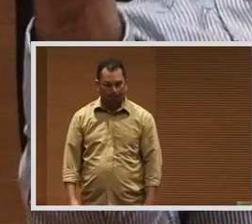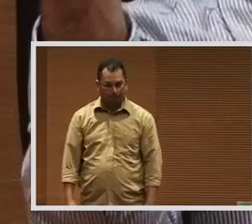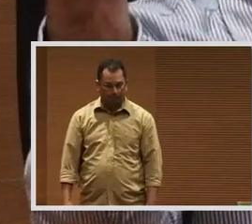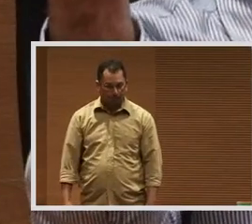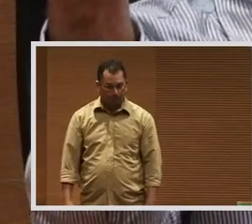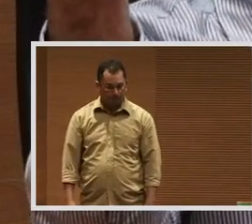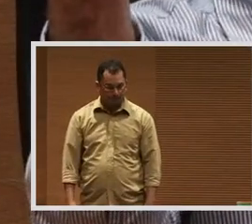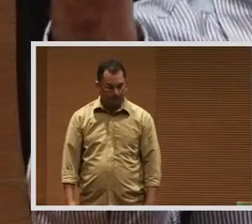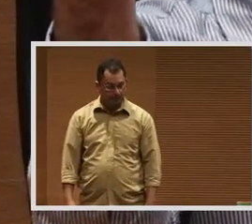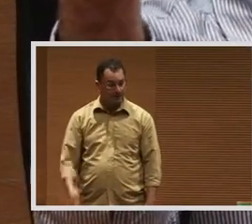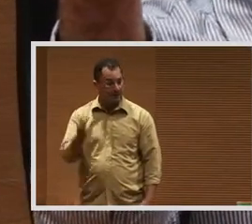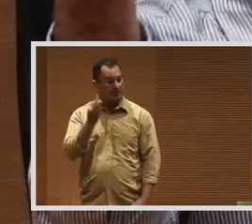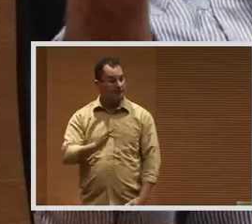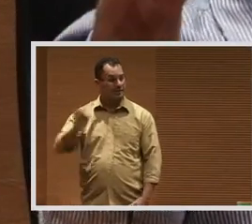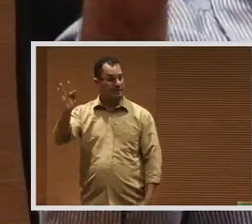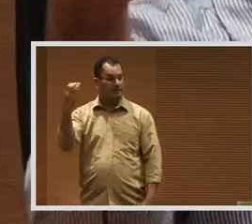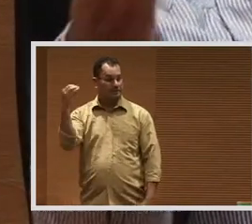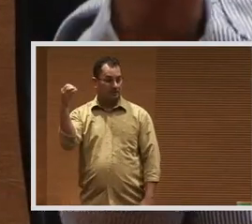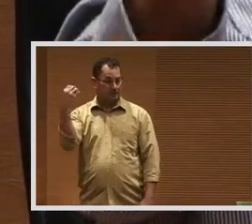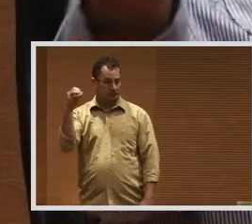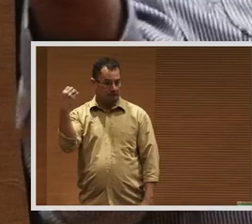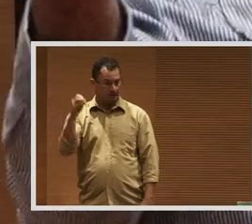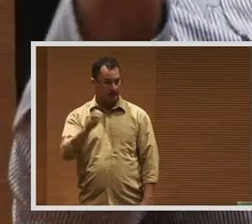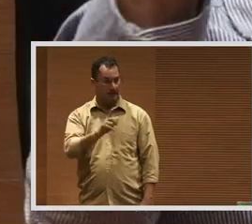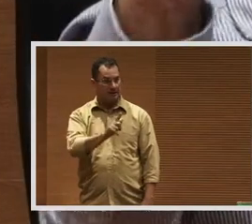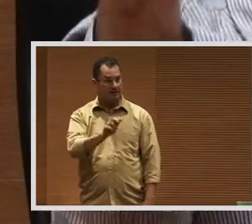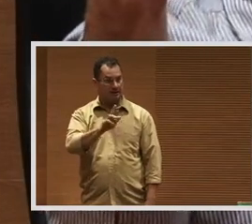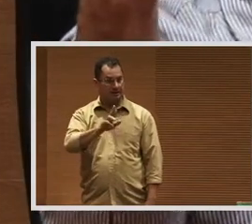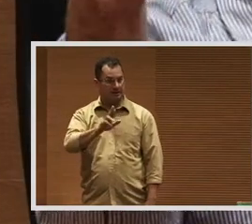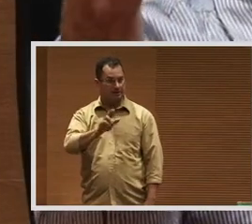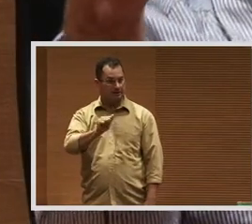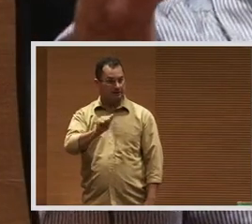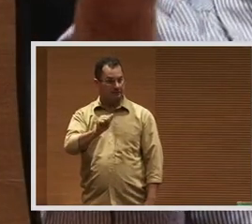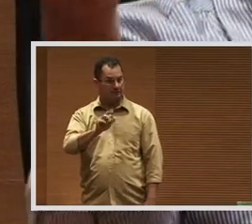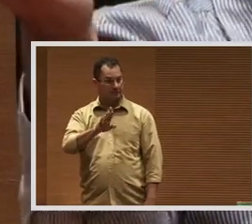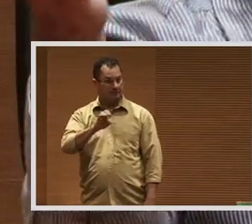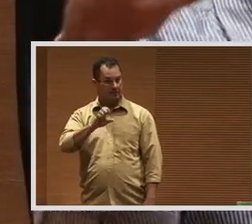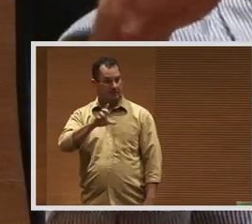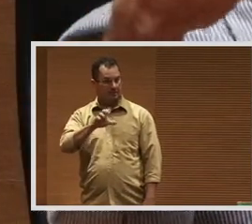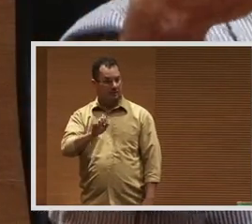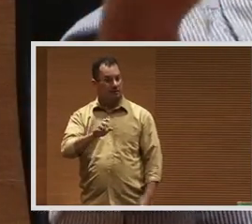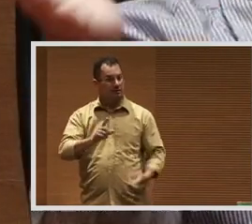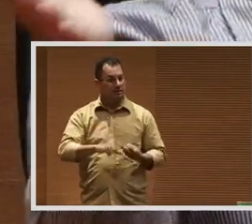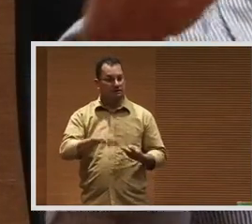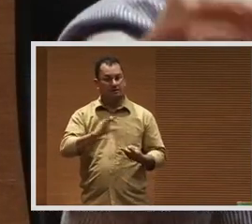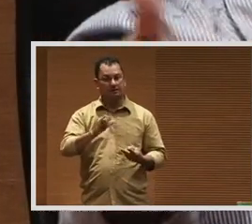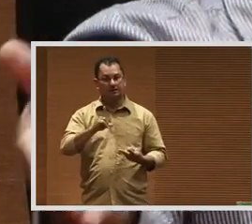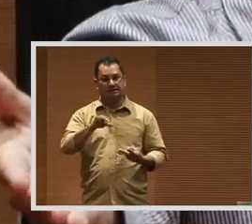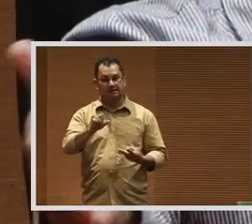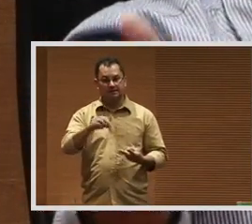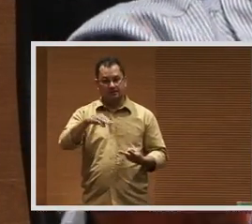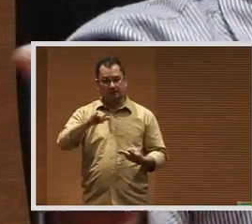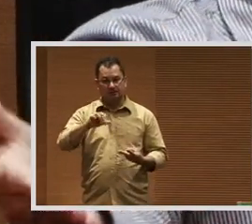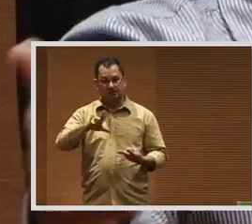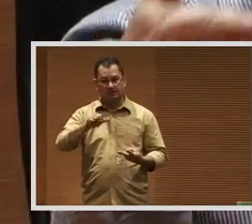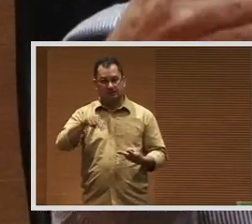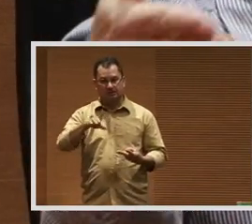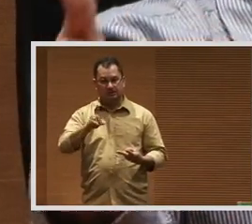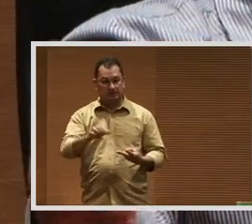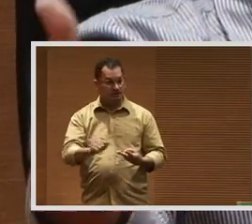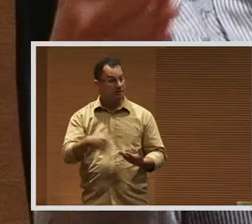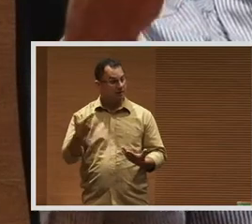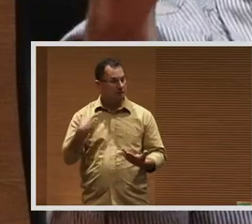na Federal do Rio Grande do Sul, Gabriela Godoy, e o Alcides Miranda, a Gabriela foi da pesquisa GAM,